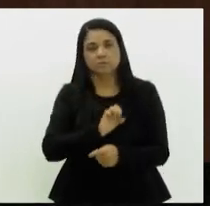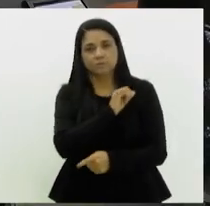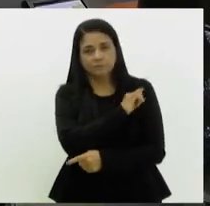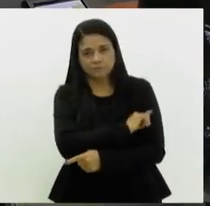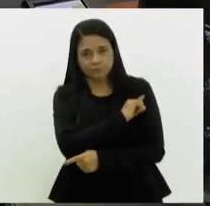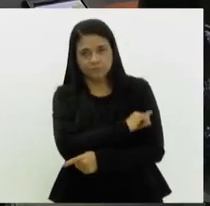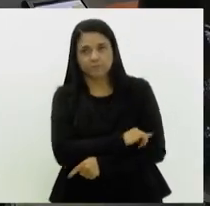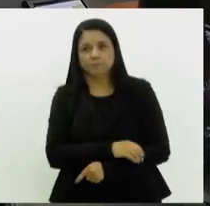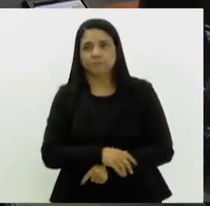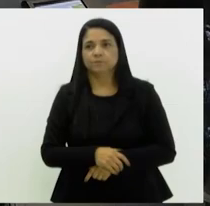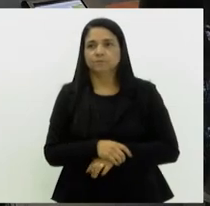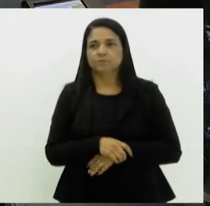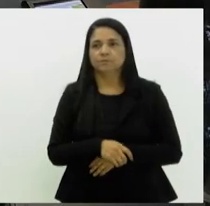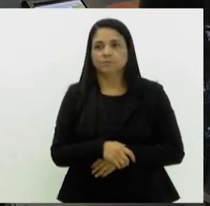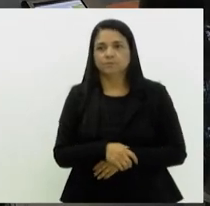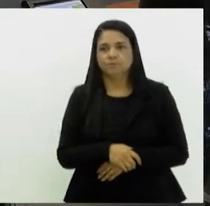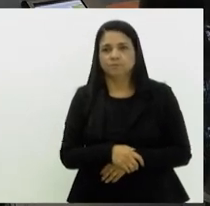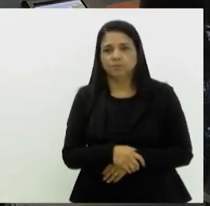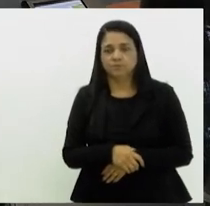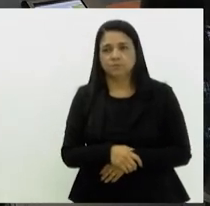Janeiro.